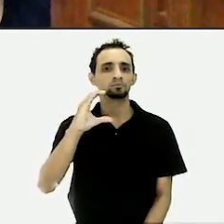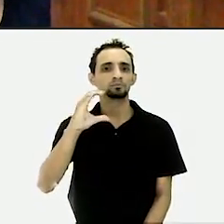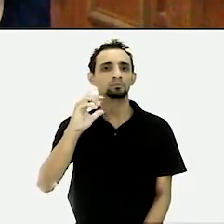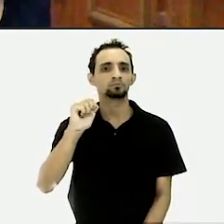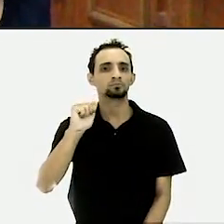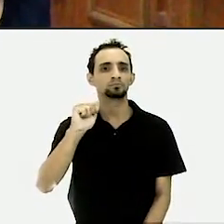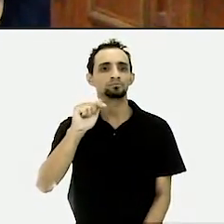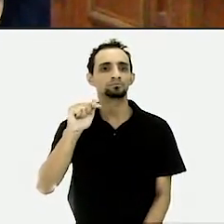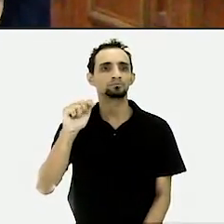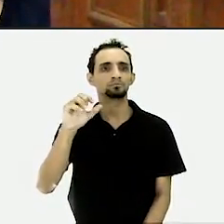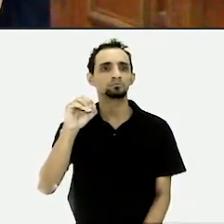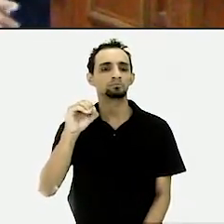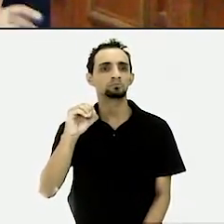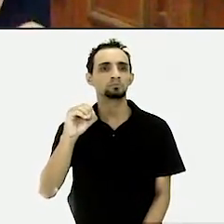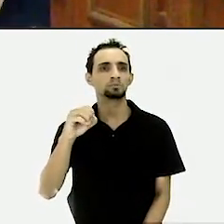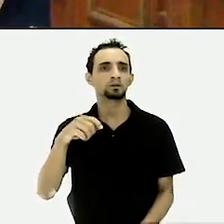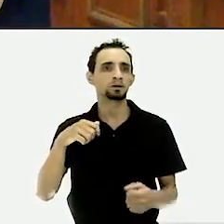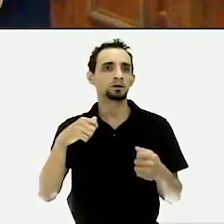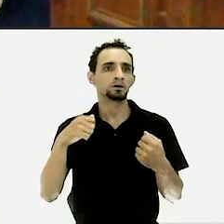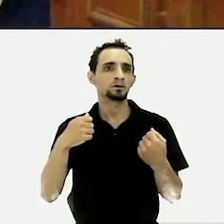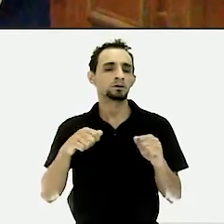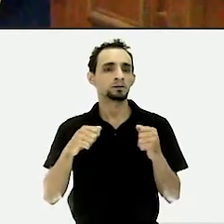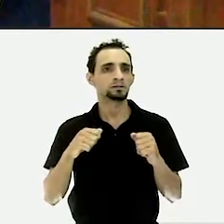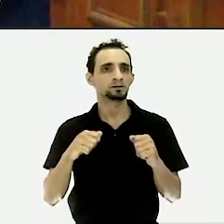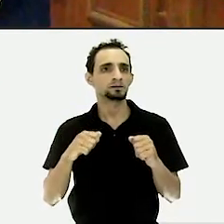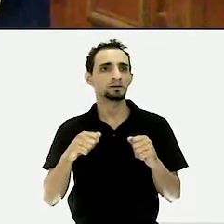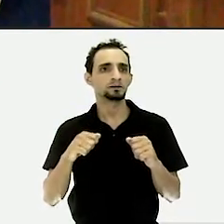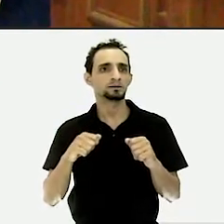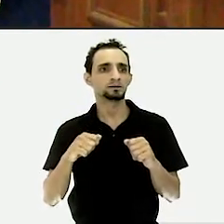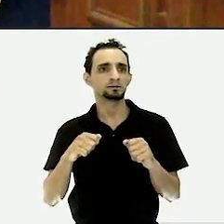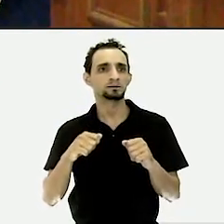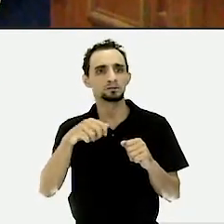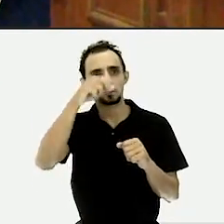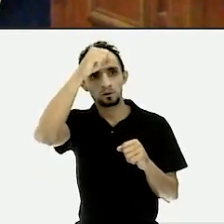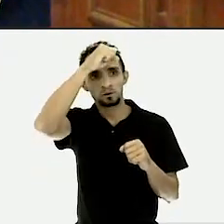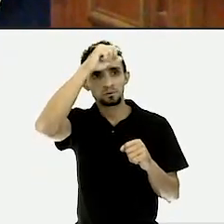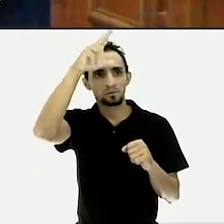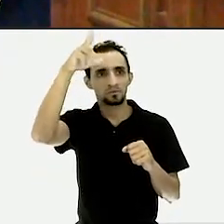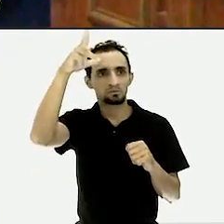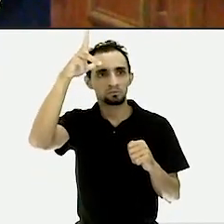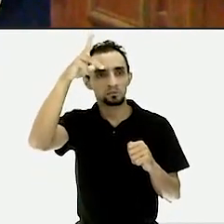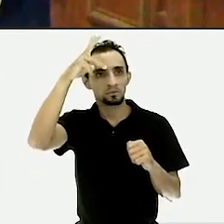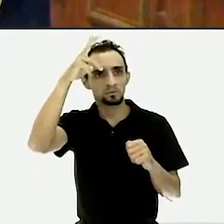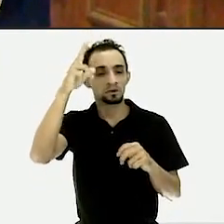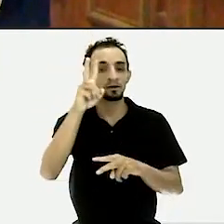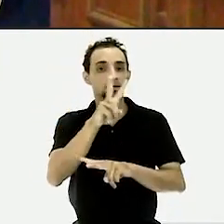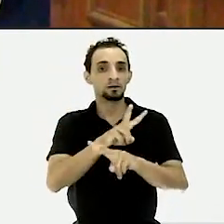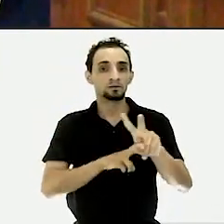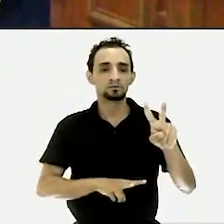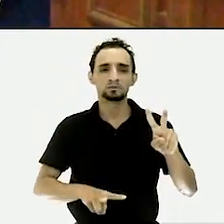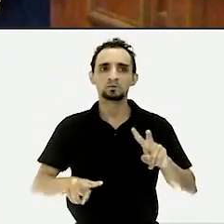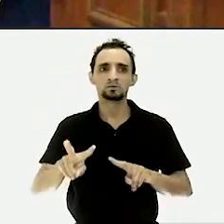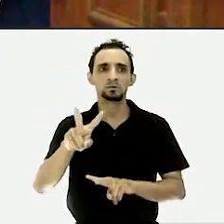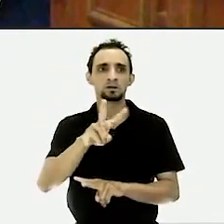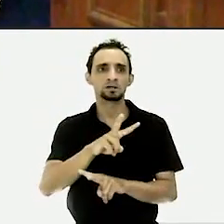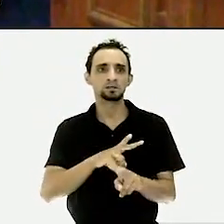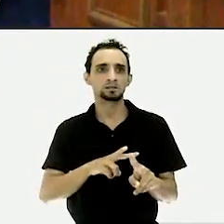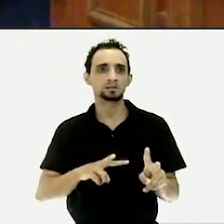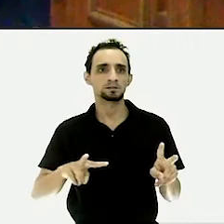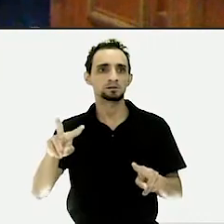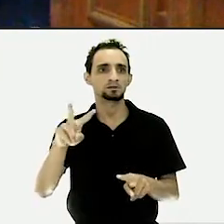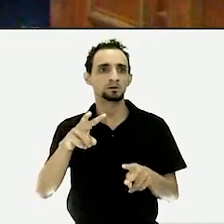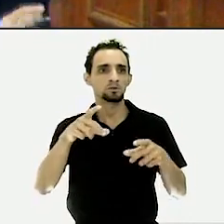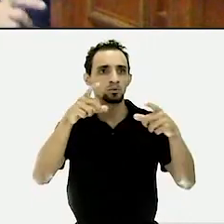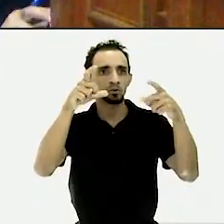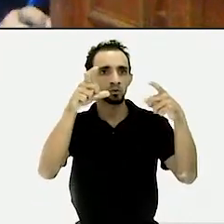e ainda ia abrir espaço para os artesãos aqui de Agudos. Né? Mas, a partir do momento que a